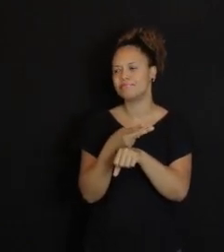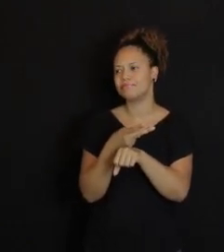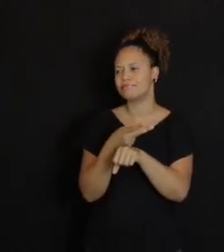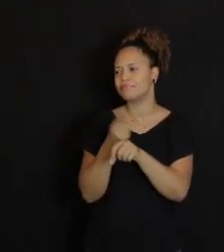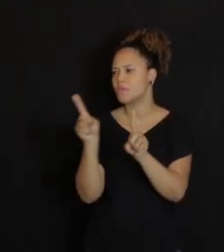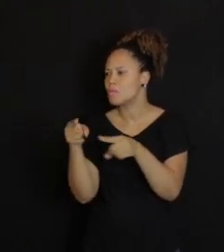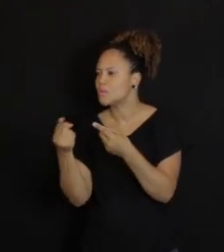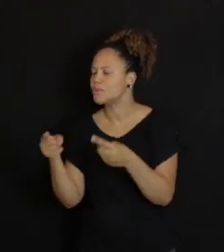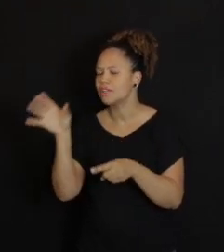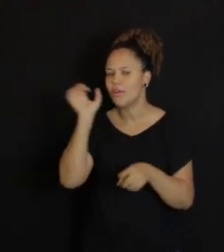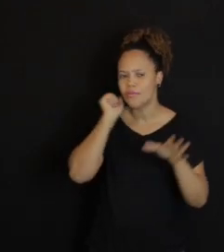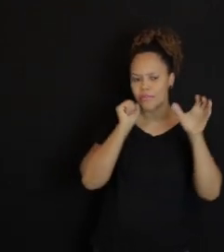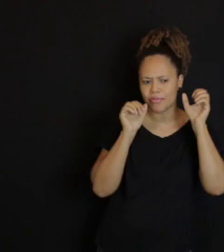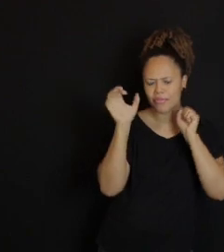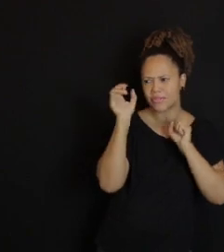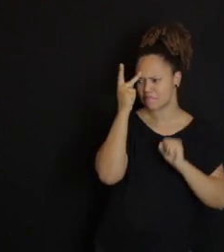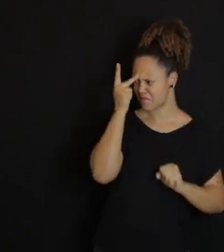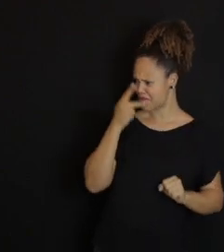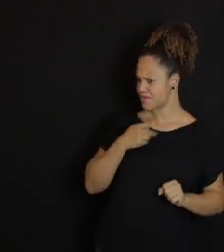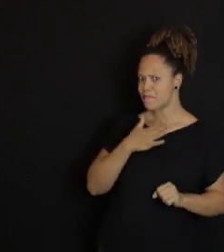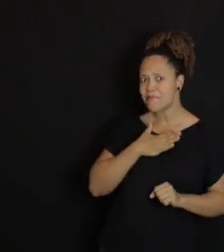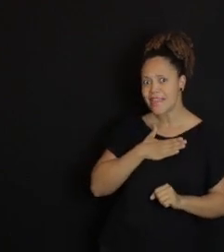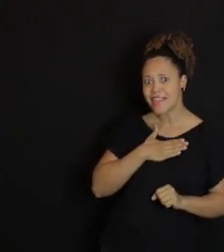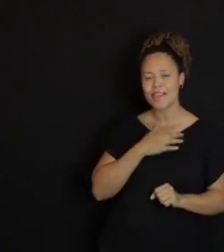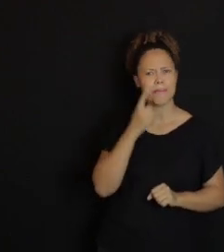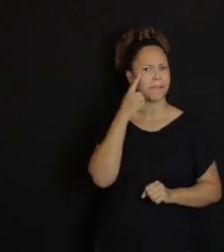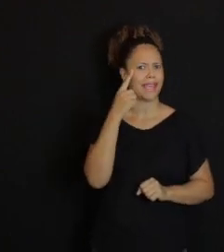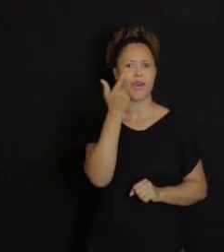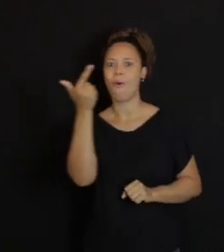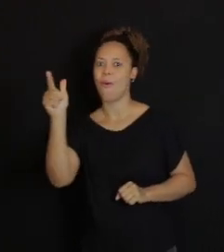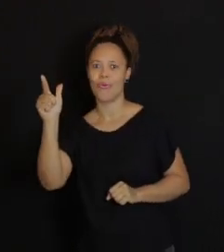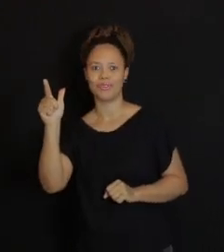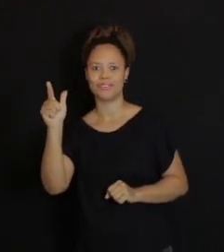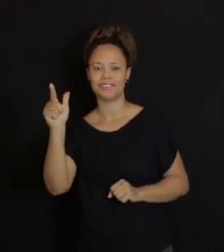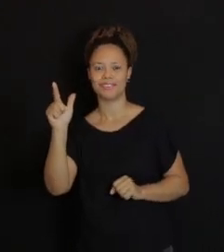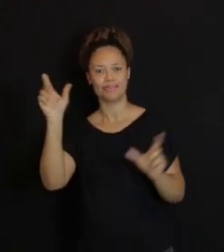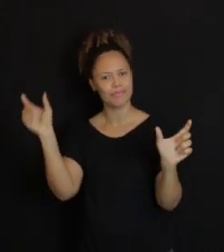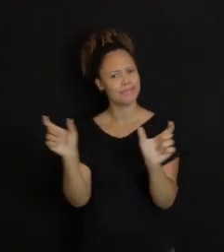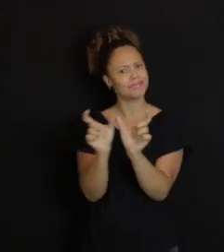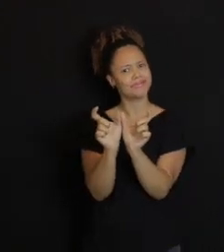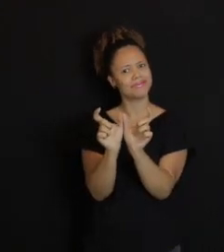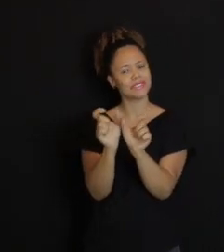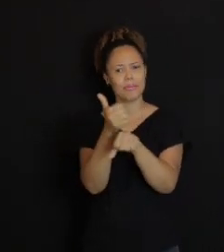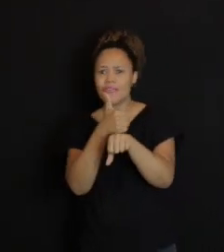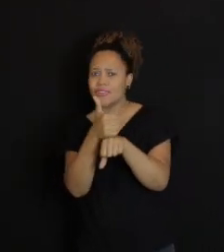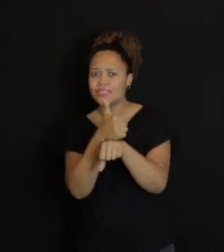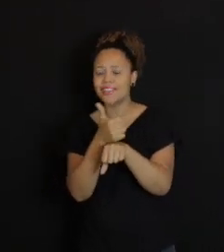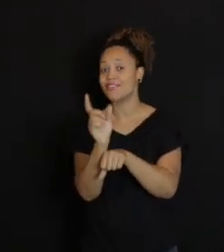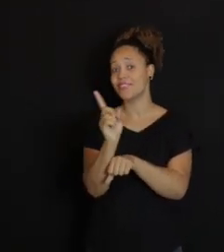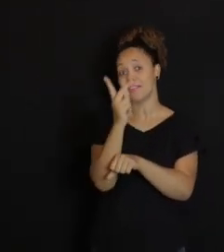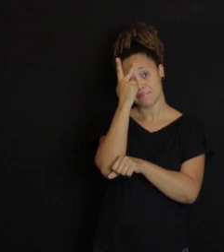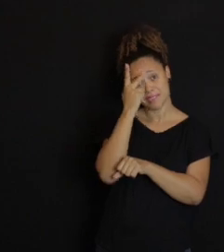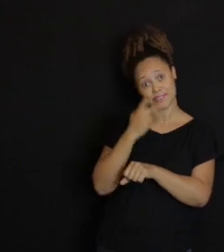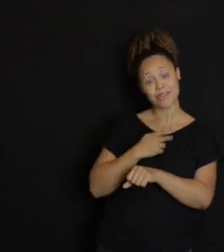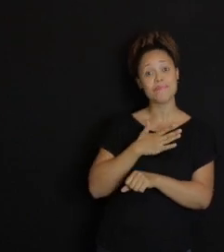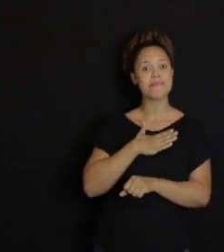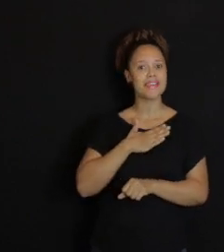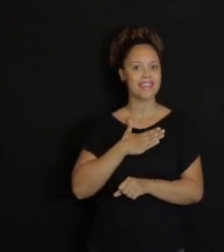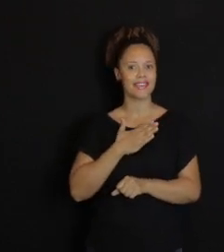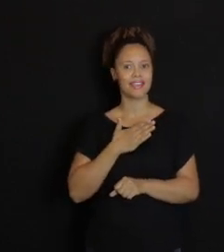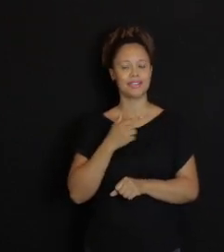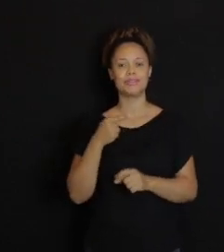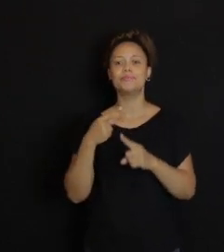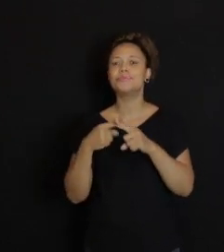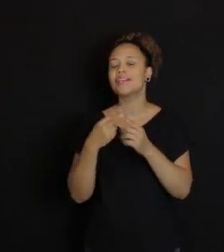eu tenho a impressão que eu já ouvi tanto, que eu tenho a impressão que eu estou pegando fragmentos de outros compositores e estou fazendo uma releitura daquilo